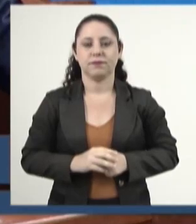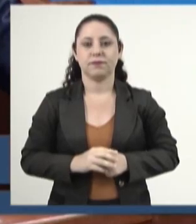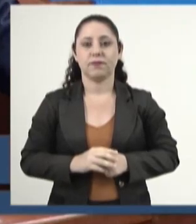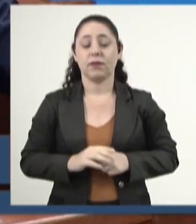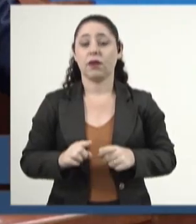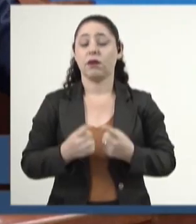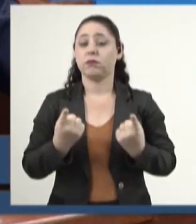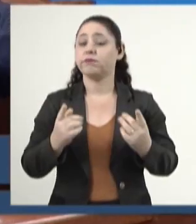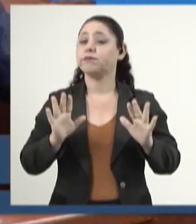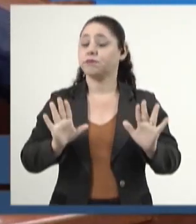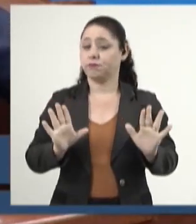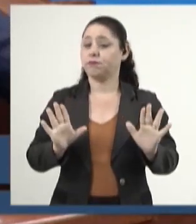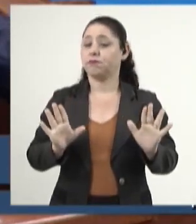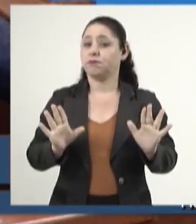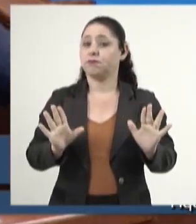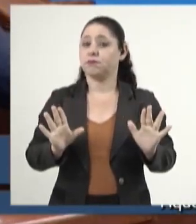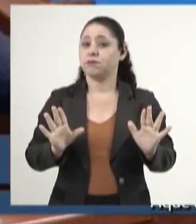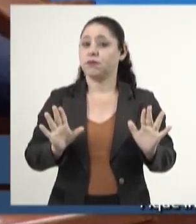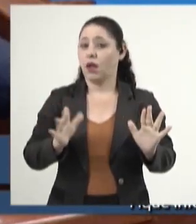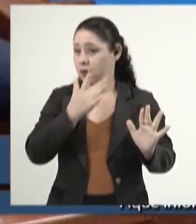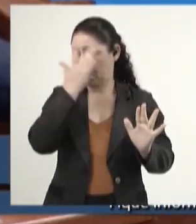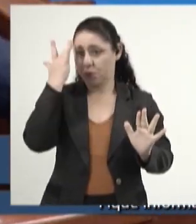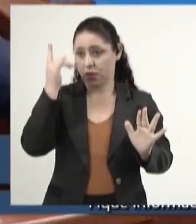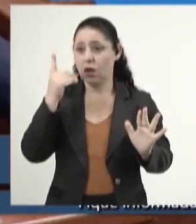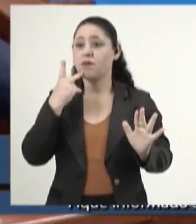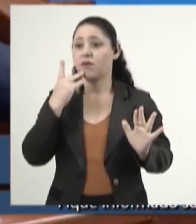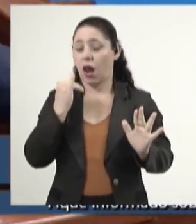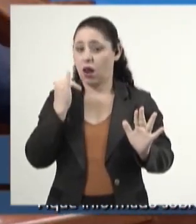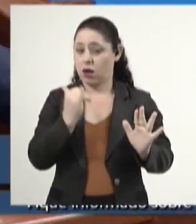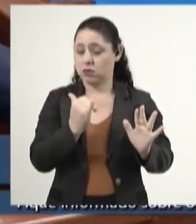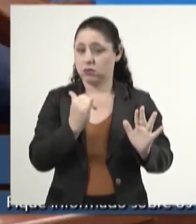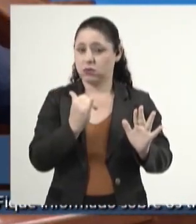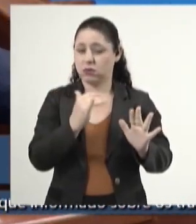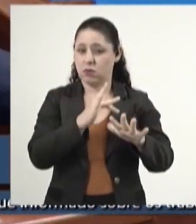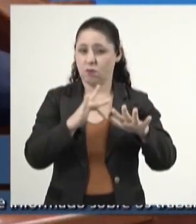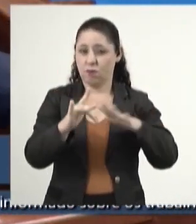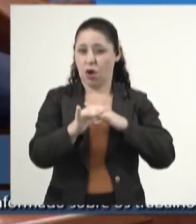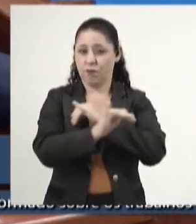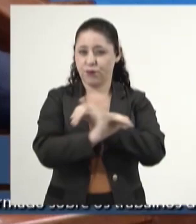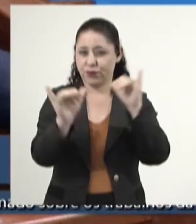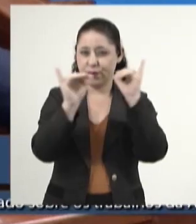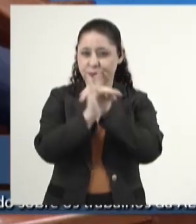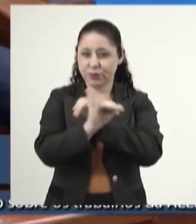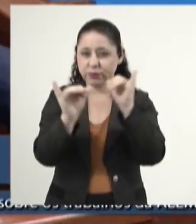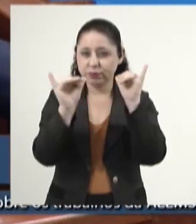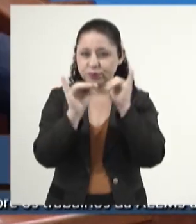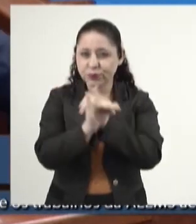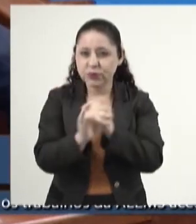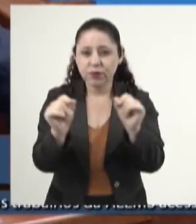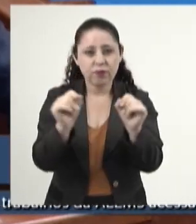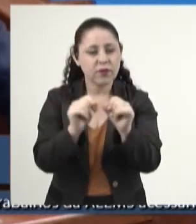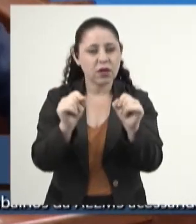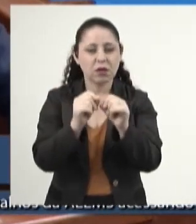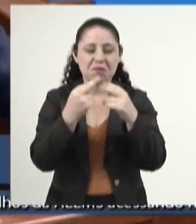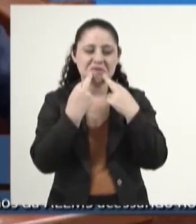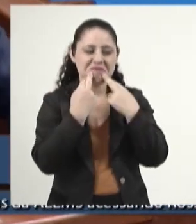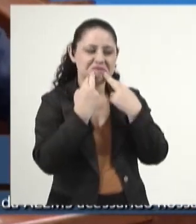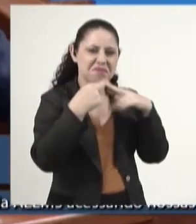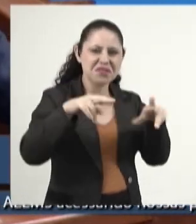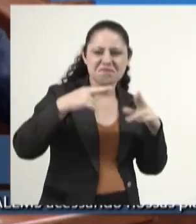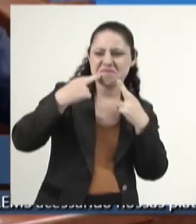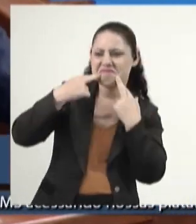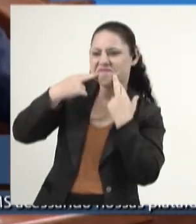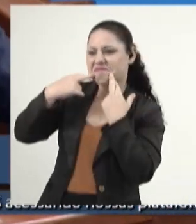Acontece que as pessoas que divulgam essas informações e fazem críticas